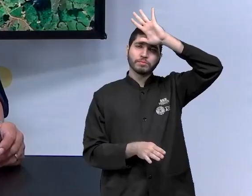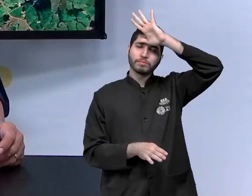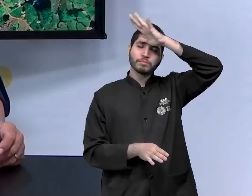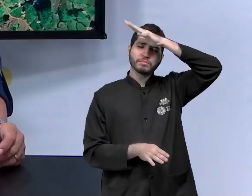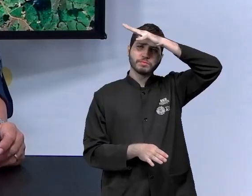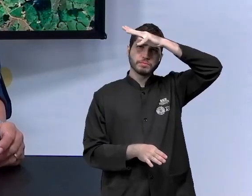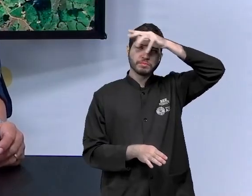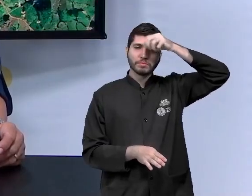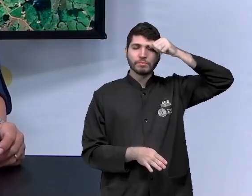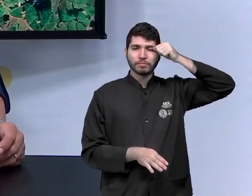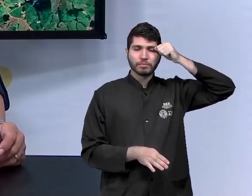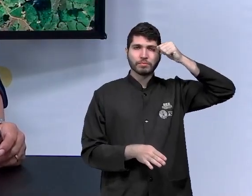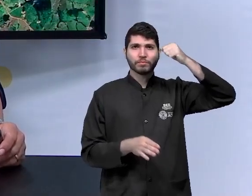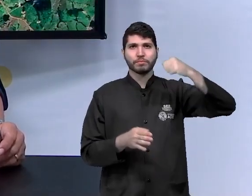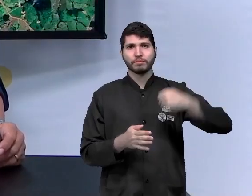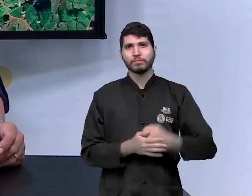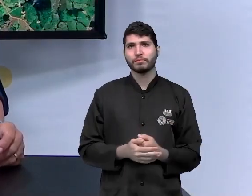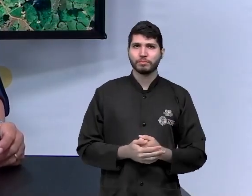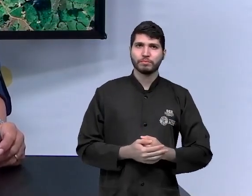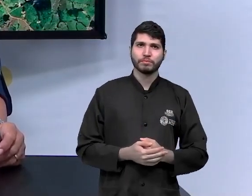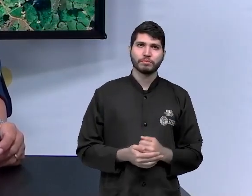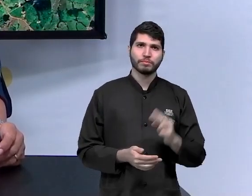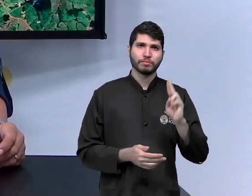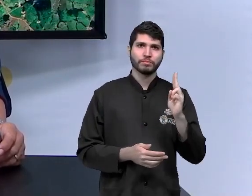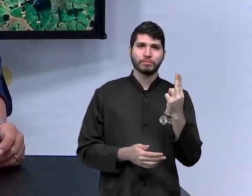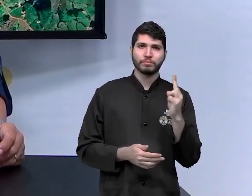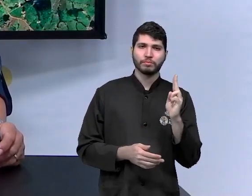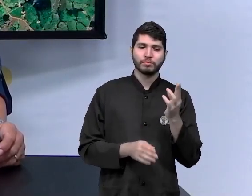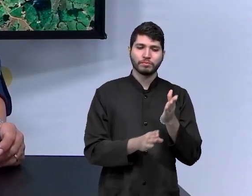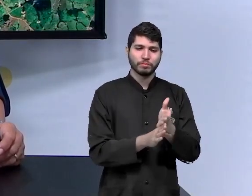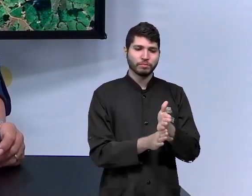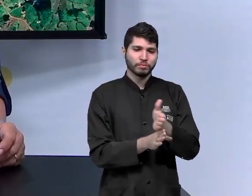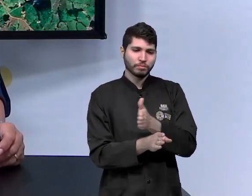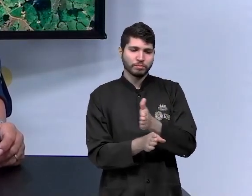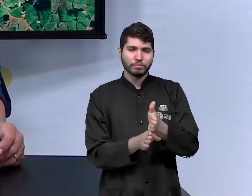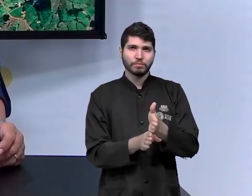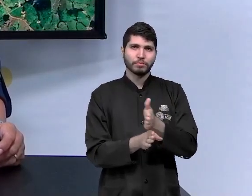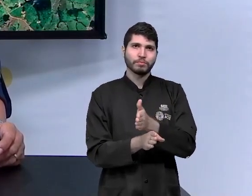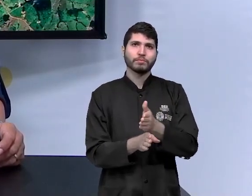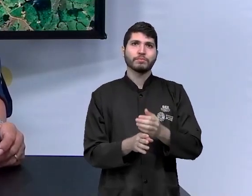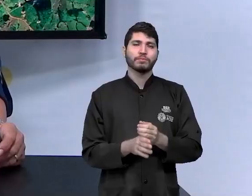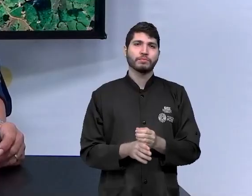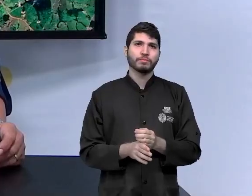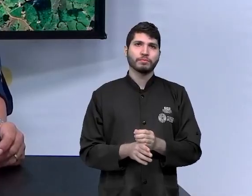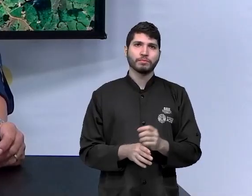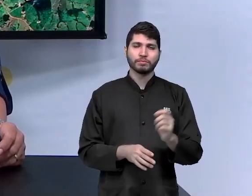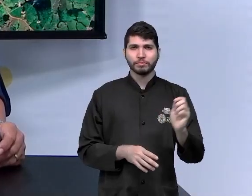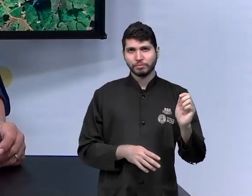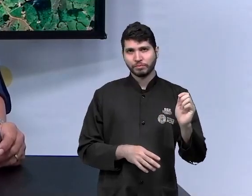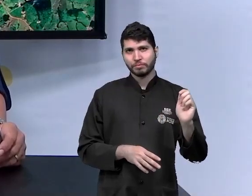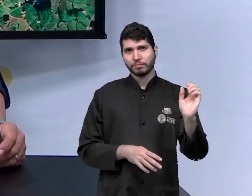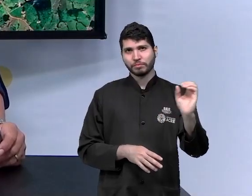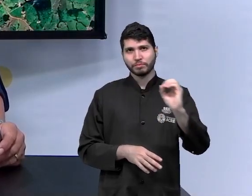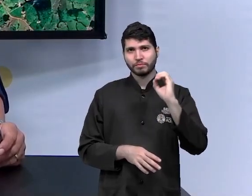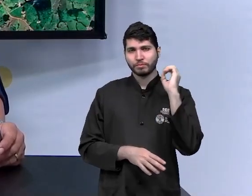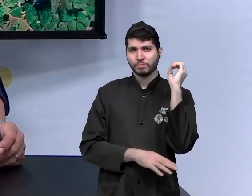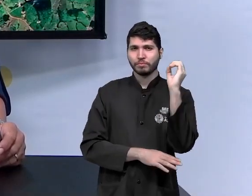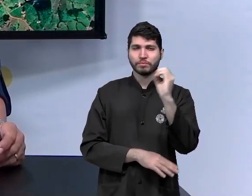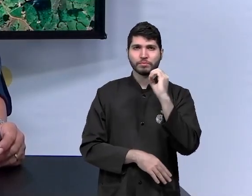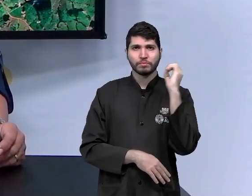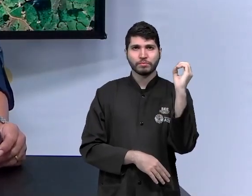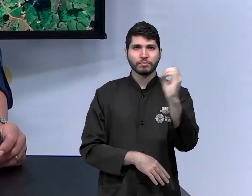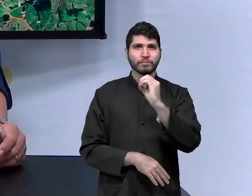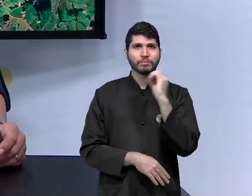do Sul. E em outras regiões do Brasil aí que faz fronteira com algum país hispanohablante, especialmente aqui da América